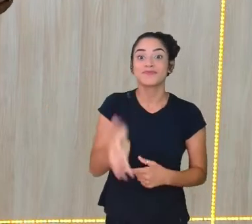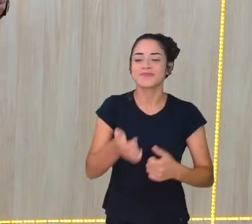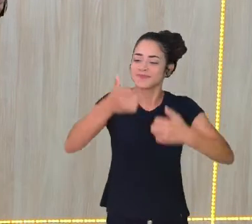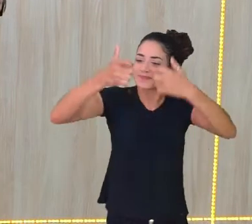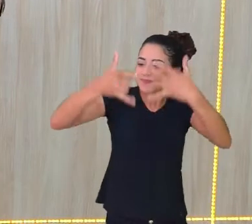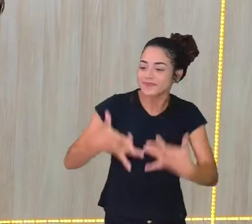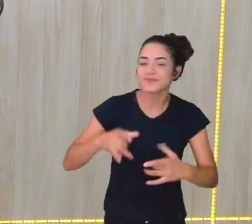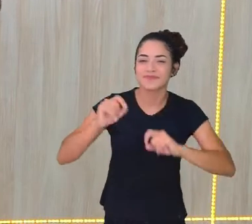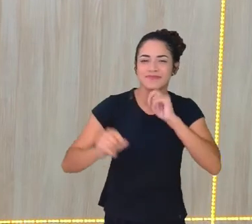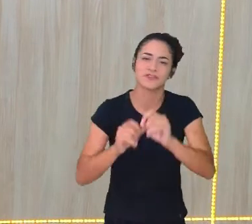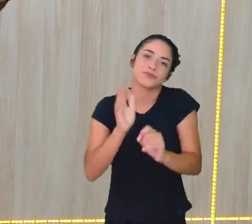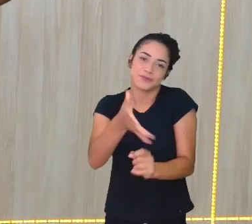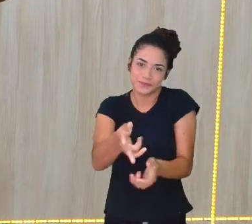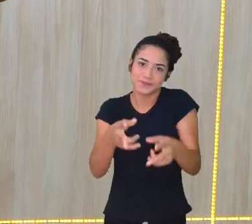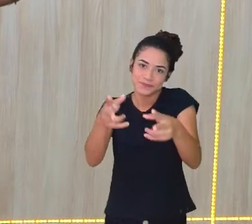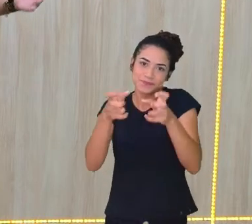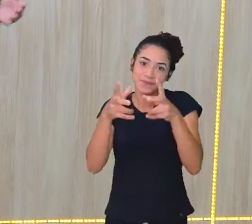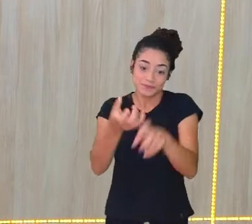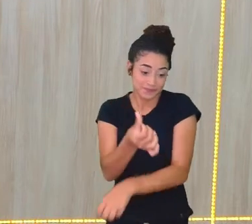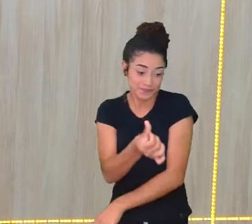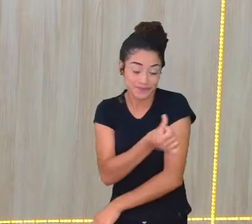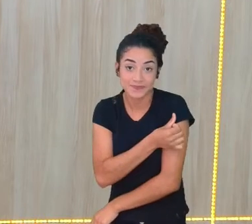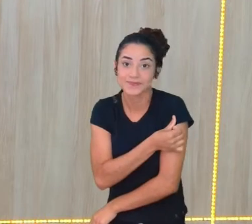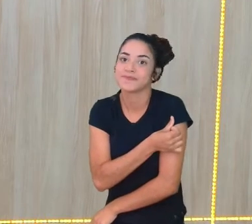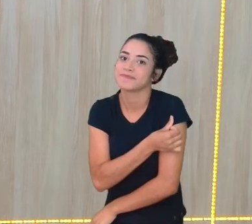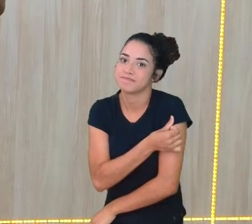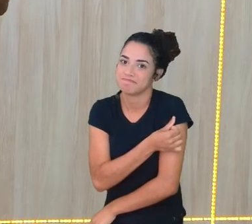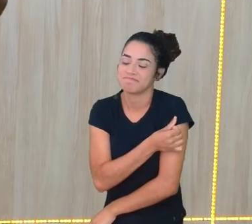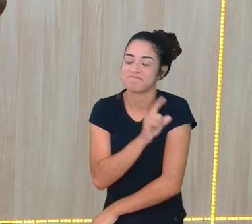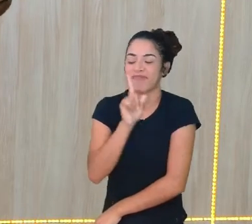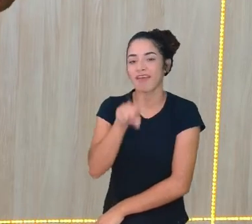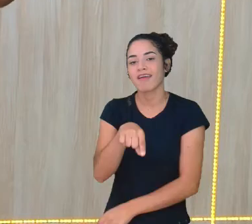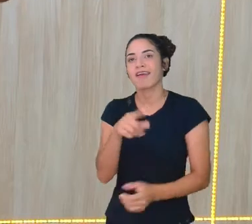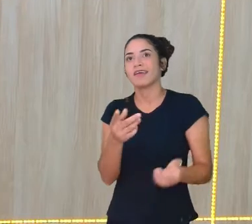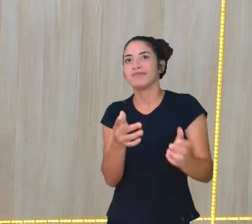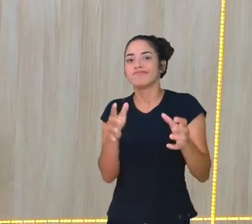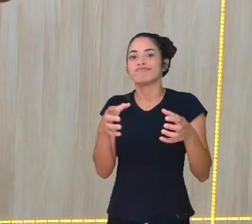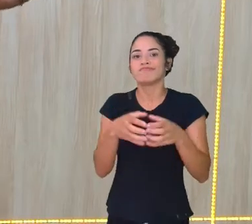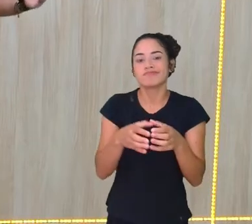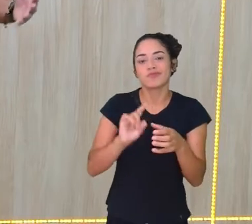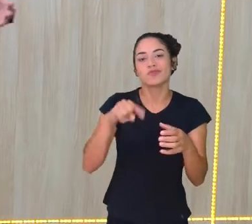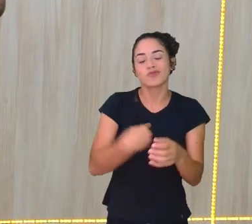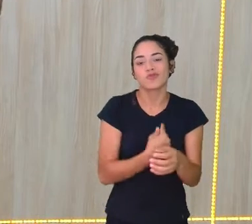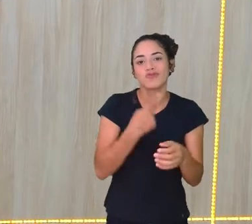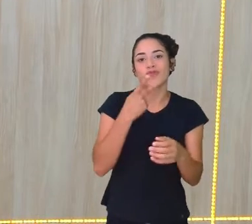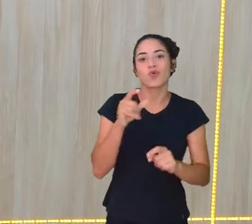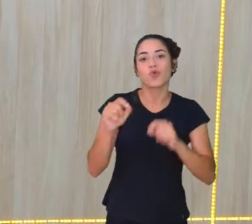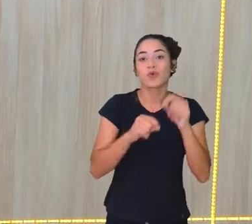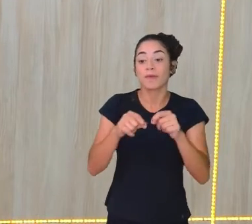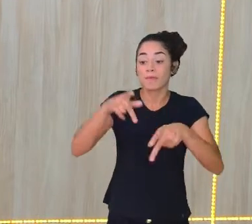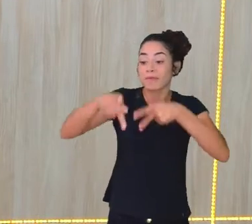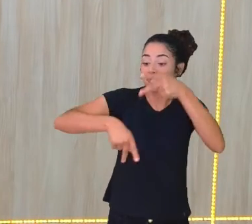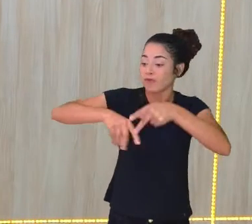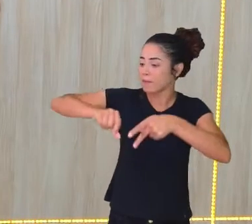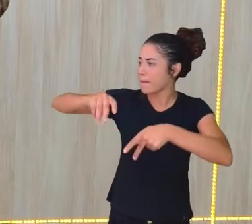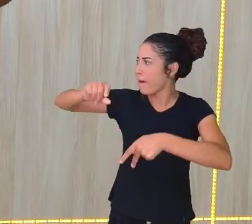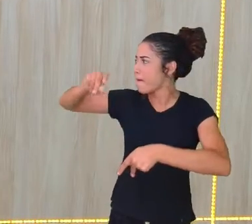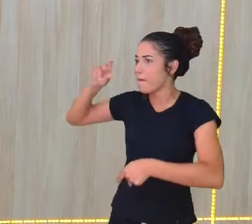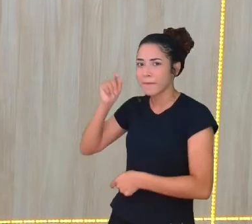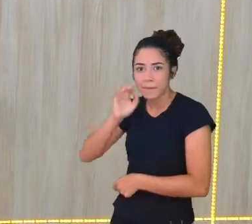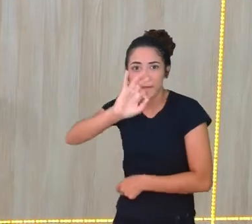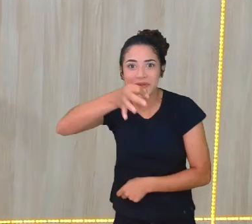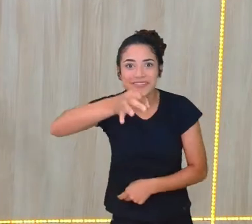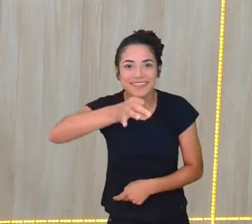Na realidade, vocês já perceberam que o sexto ano é uma turma onde a gente só falou de povos antigos, né? A